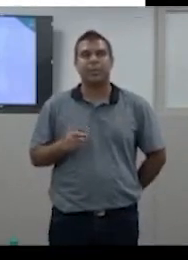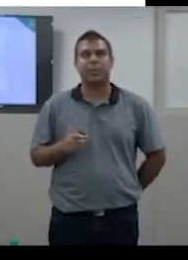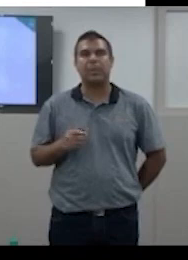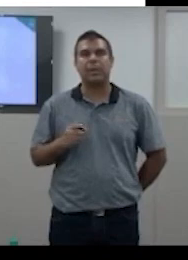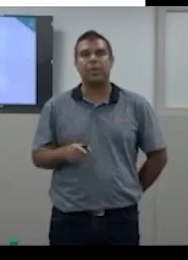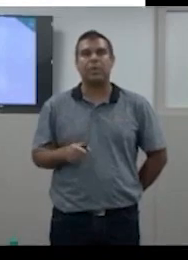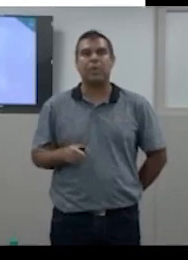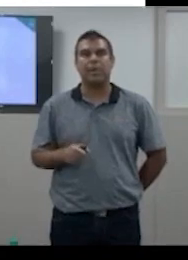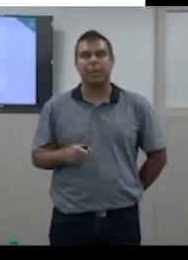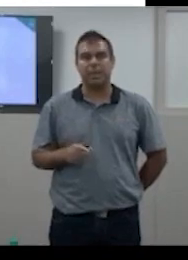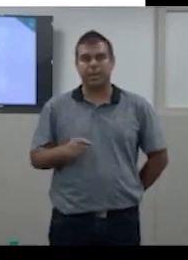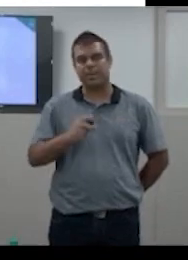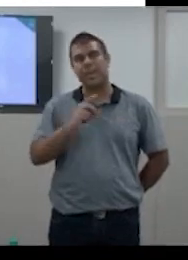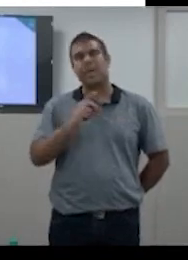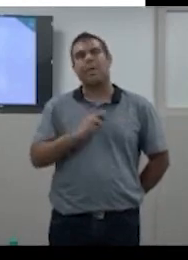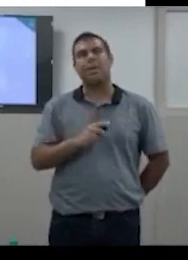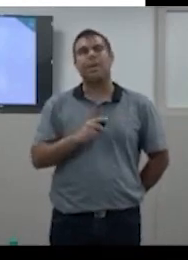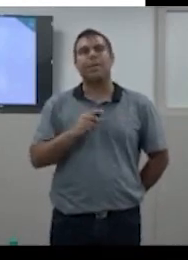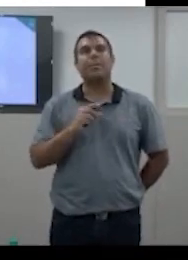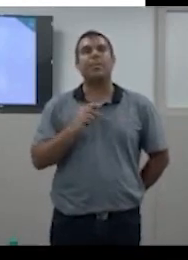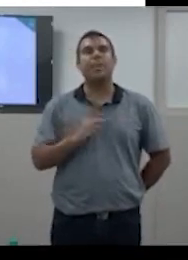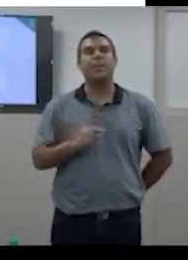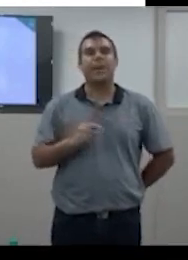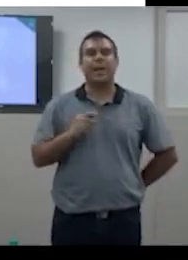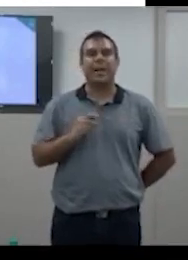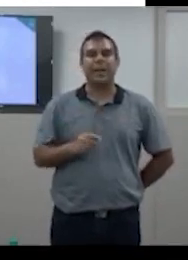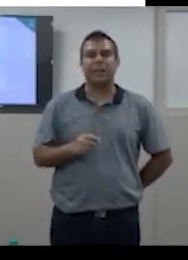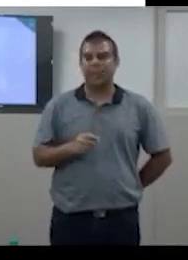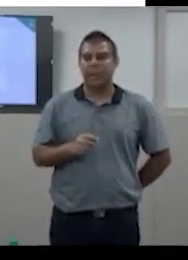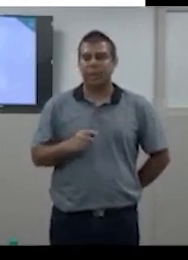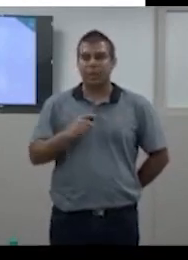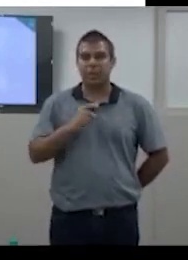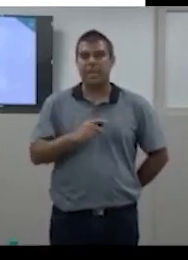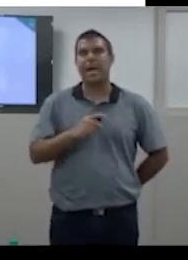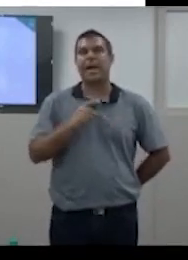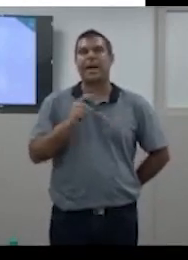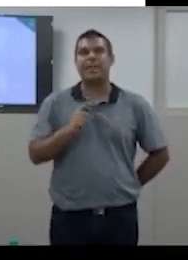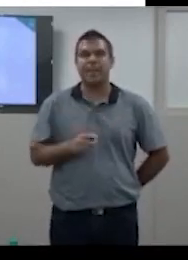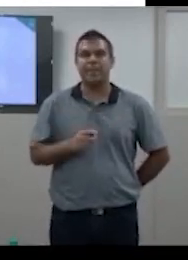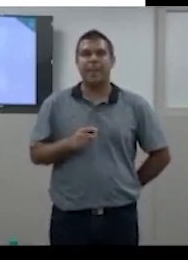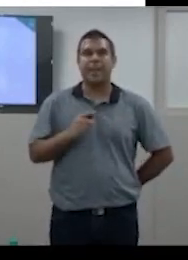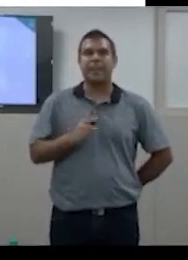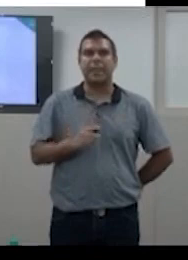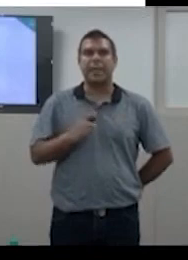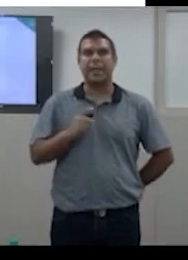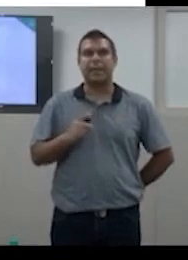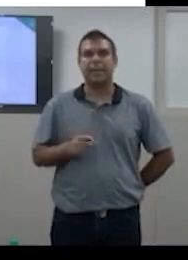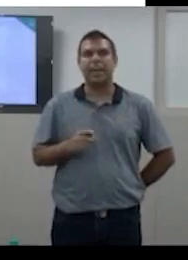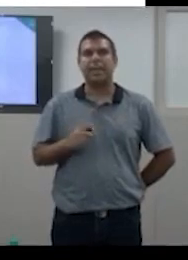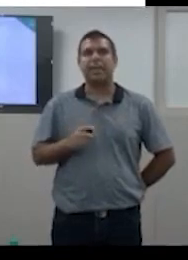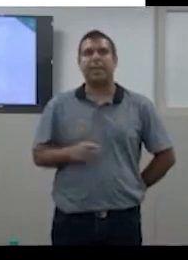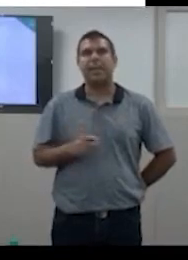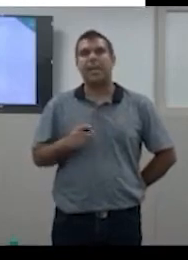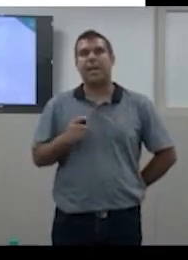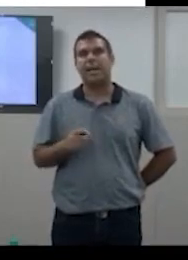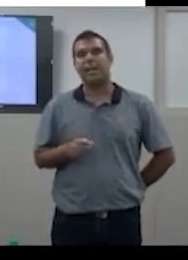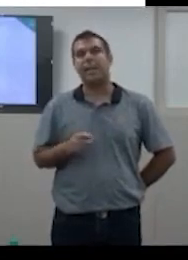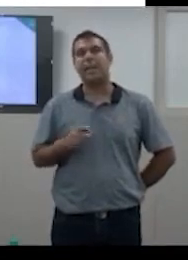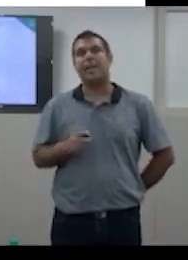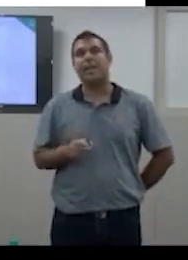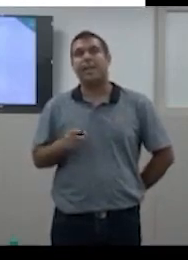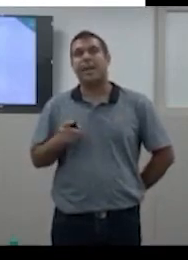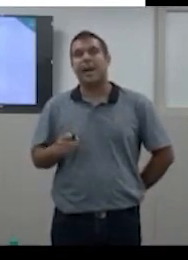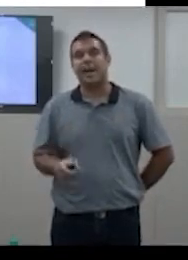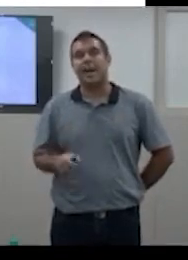vocês consigam perceber certinho o que está rolando. Olha ali, vamos analisar cada estágio de A a B, B a C, C